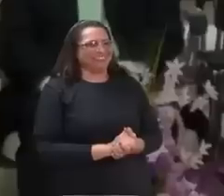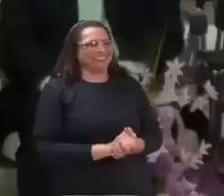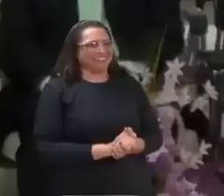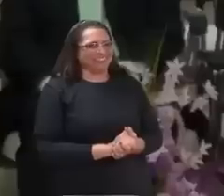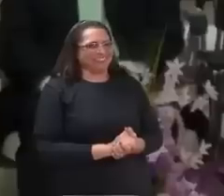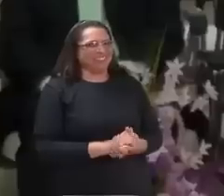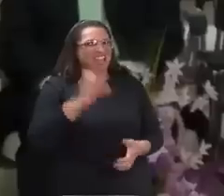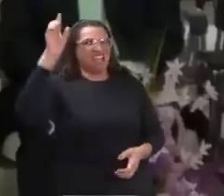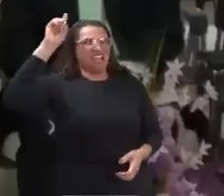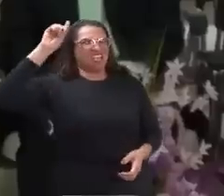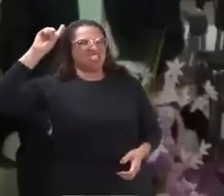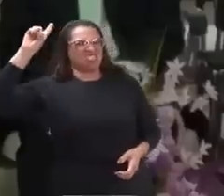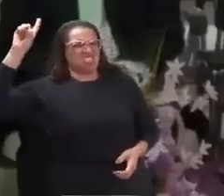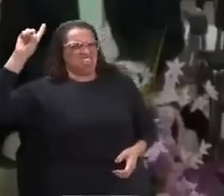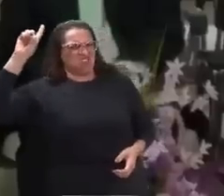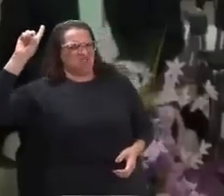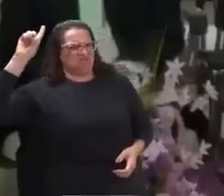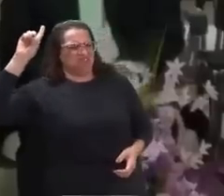E vai mostrar para Faraó